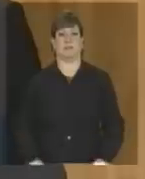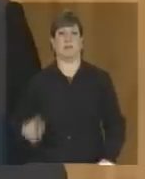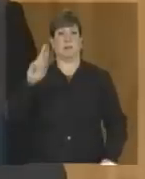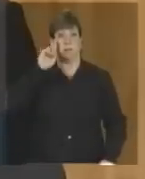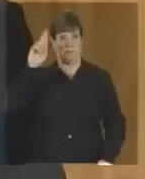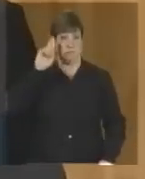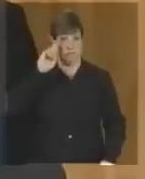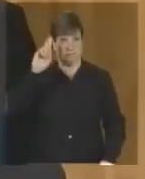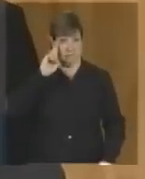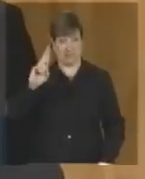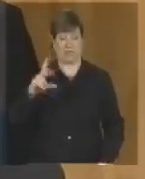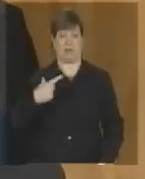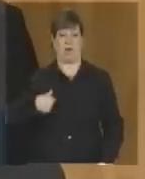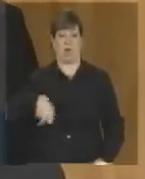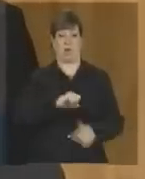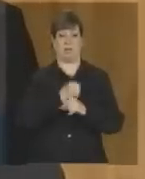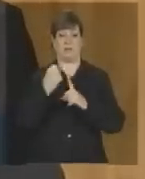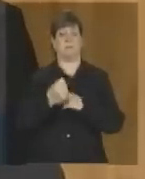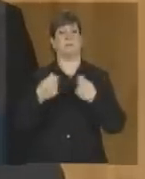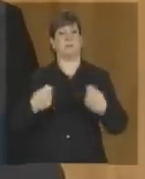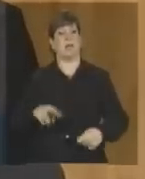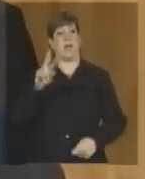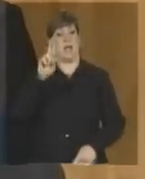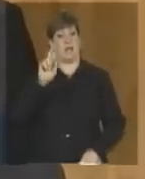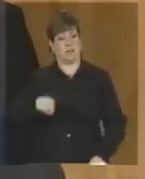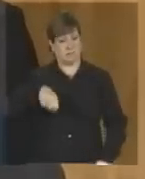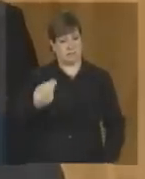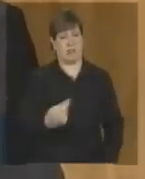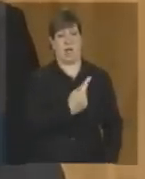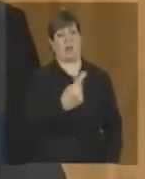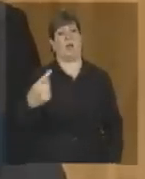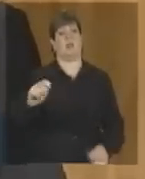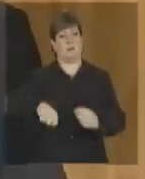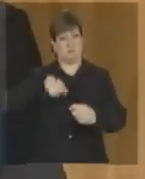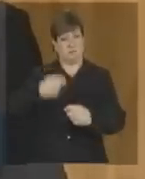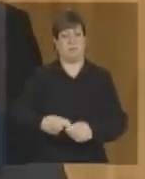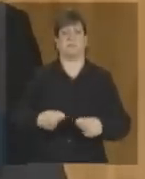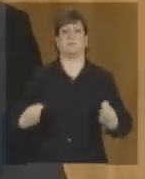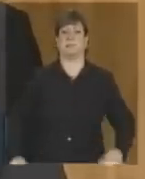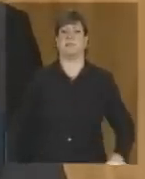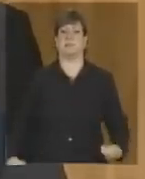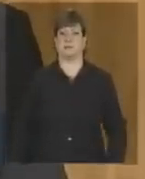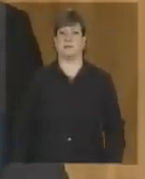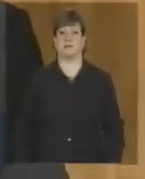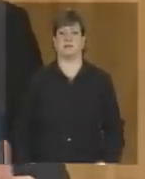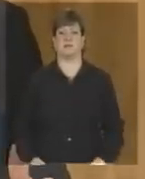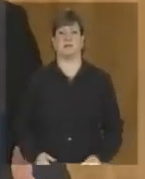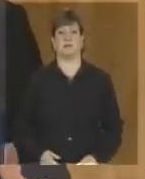responsabilizados. Então, o que nós esperamos fazer é ver,